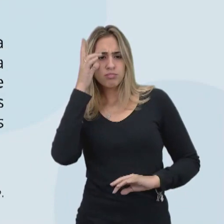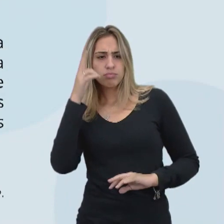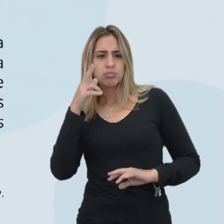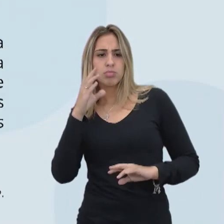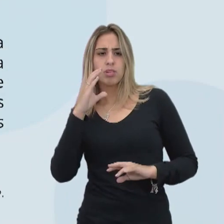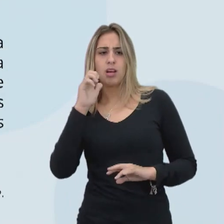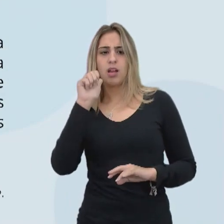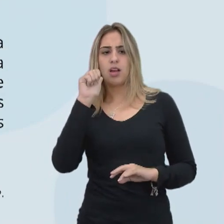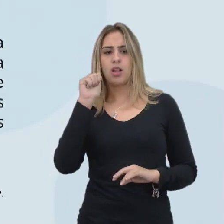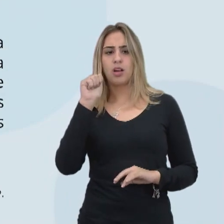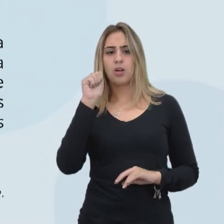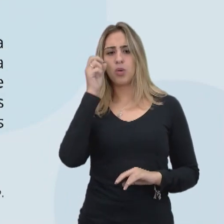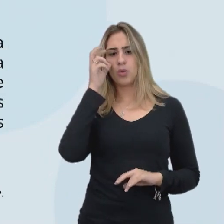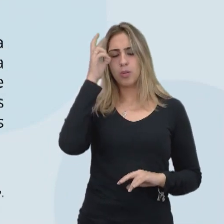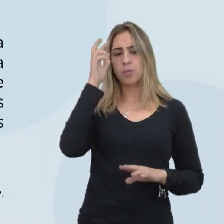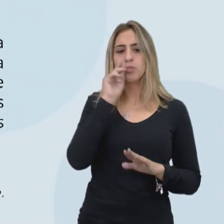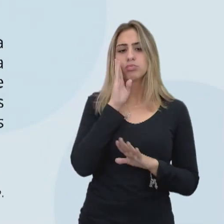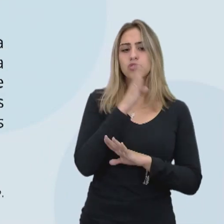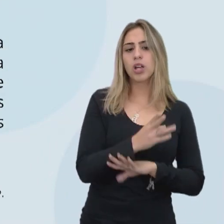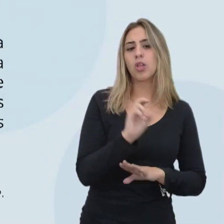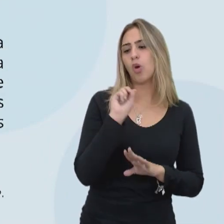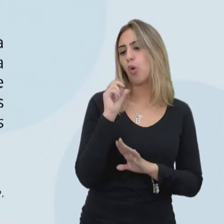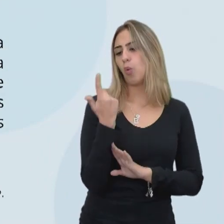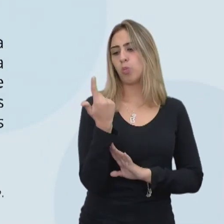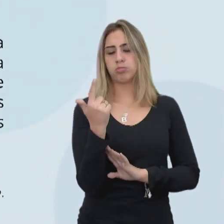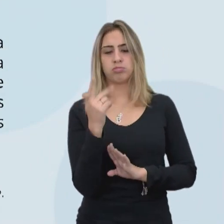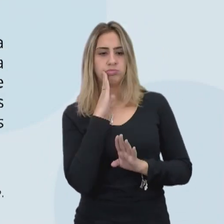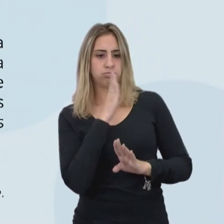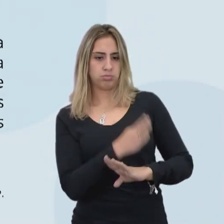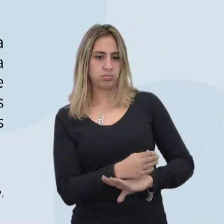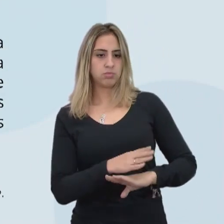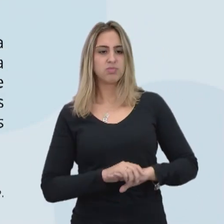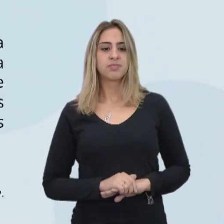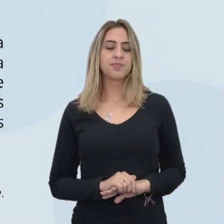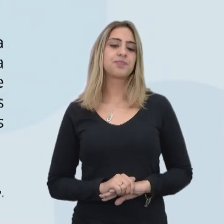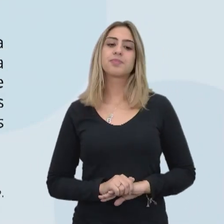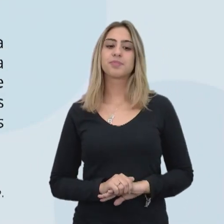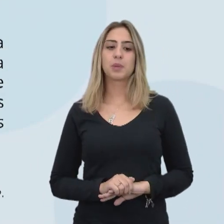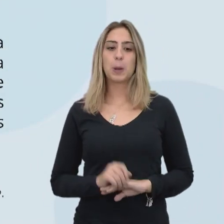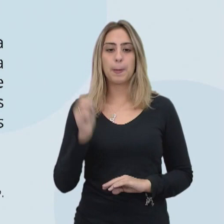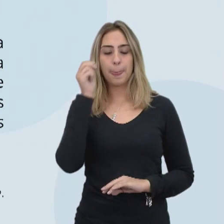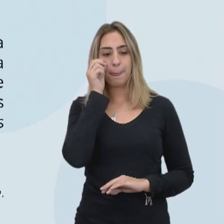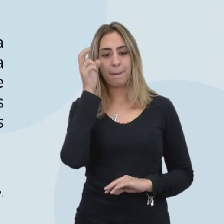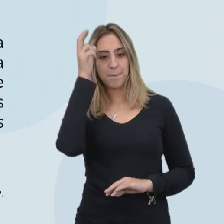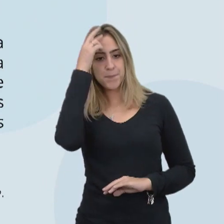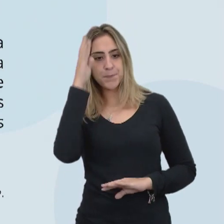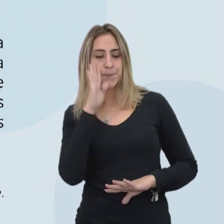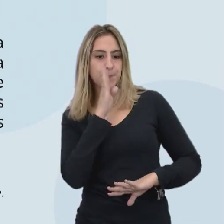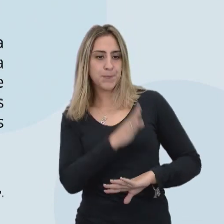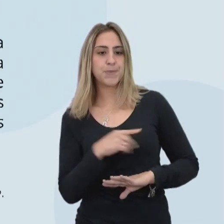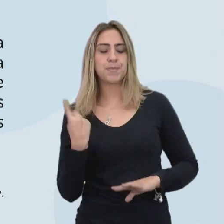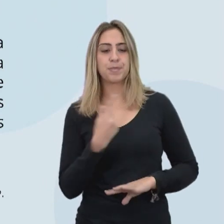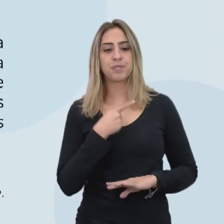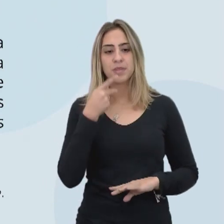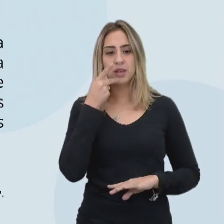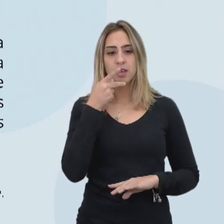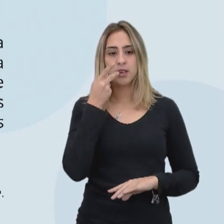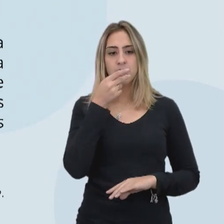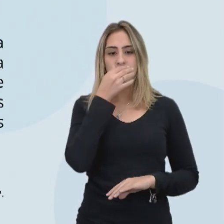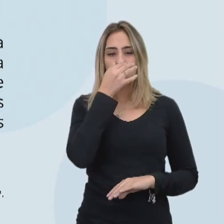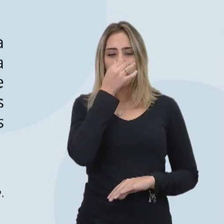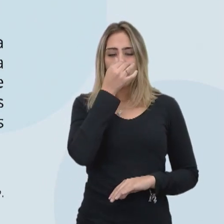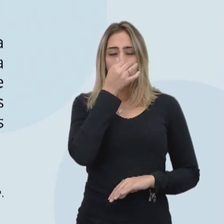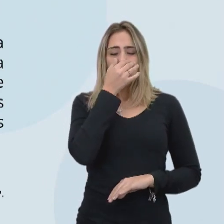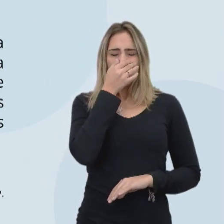ela pode ser direta ou indireta. Então, a aculturação direta, a gente está falando sobre